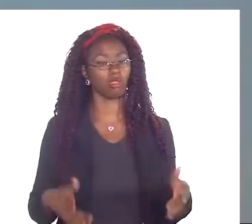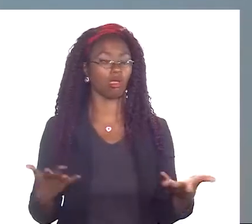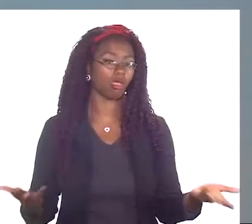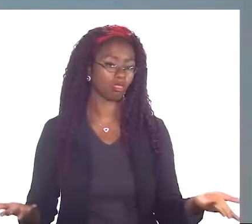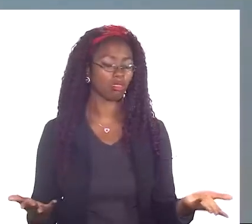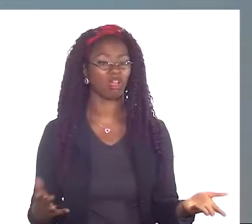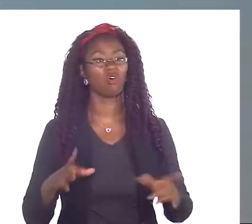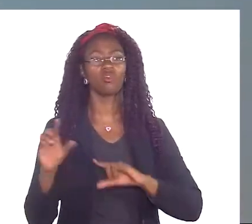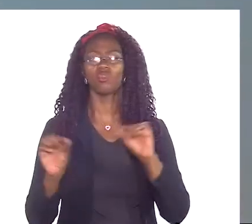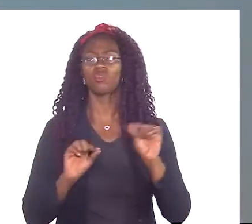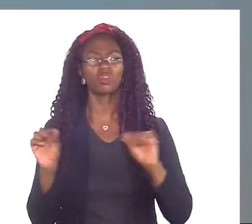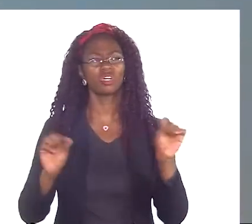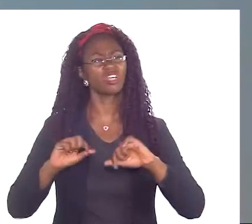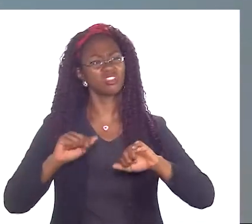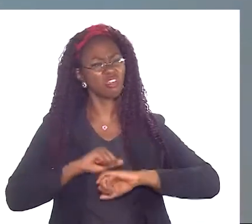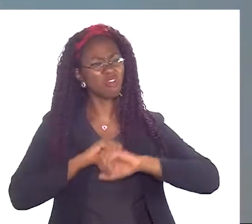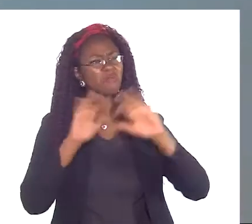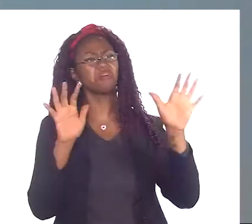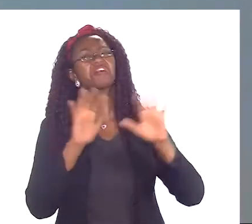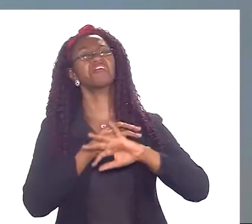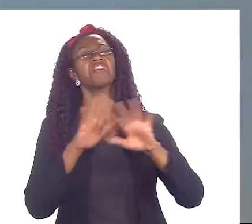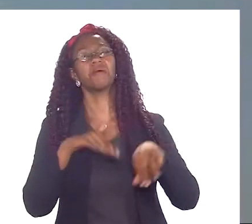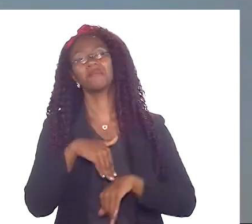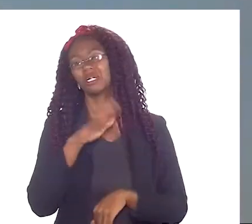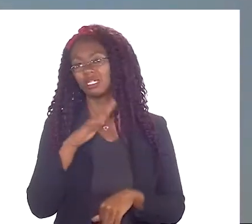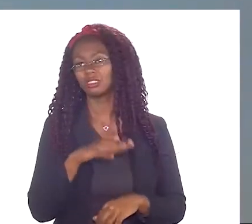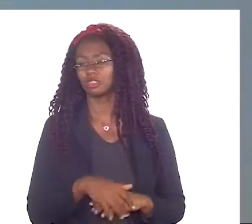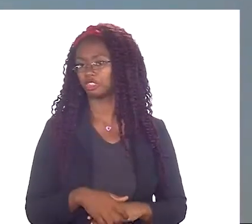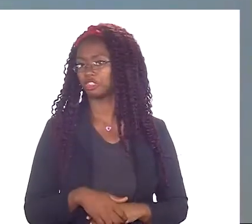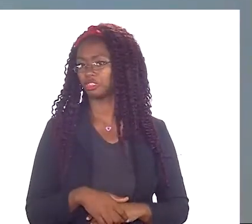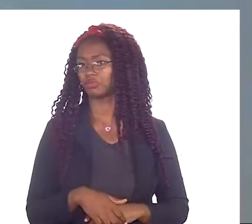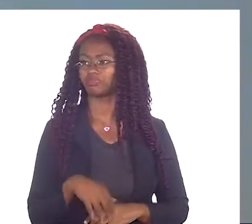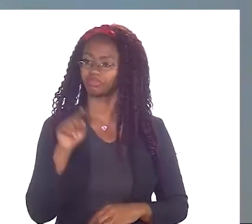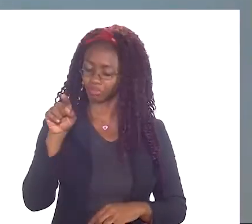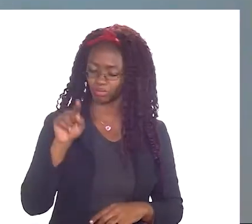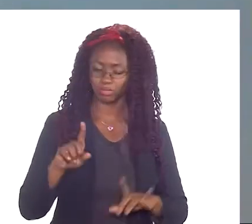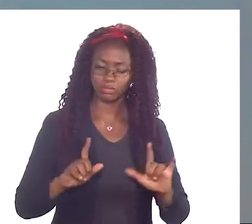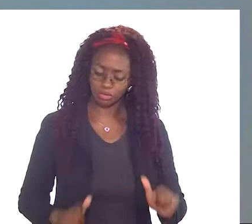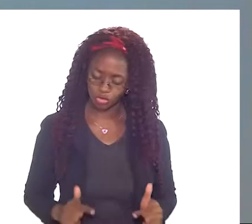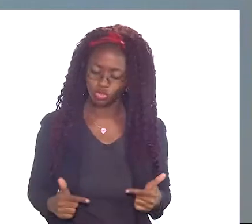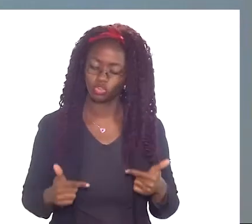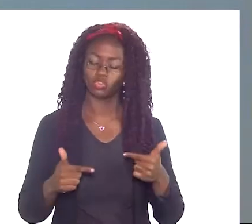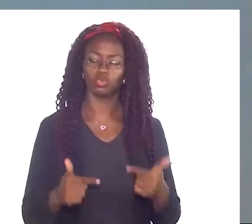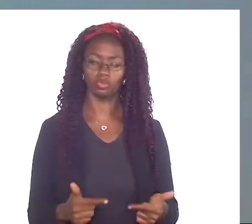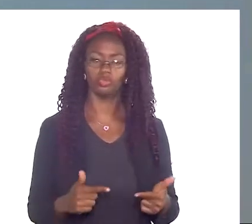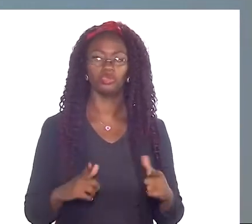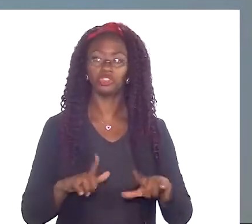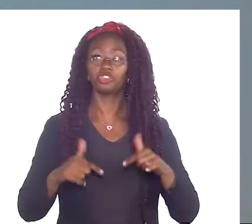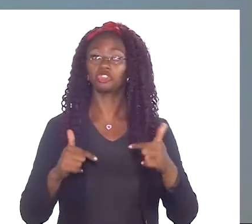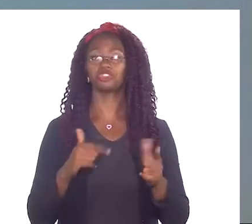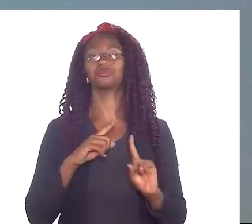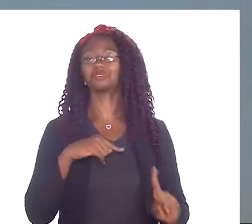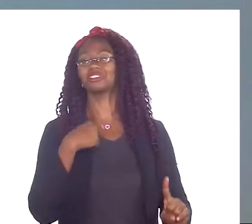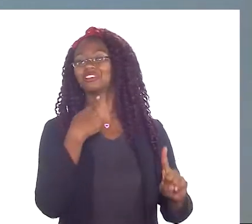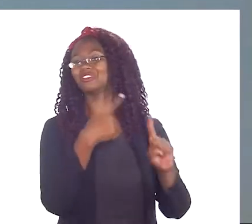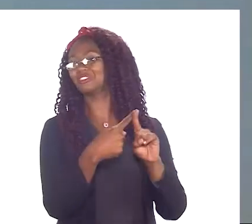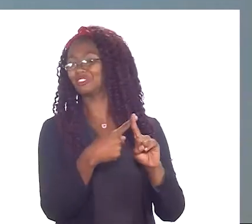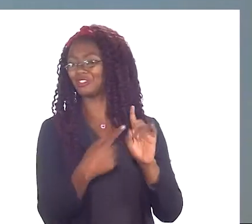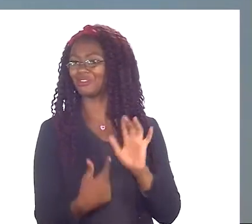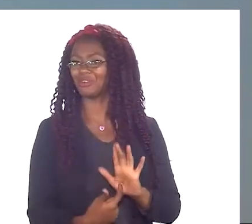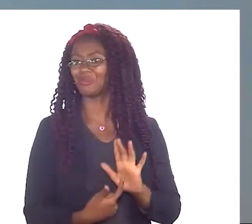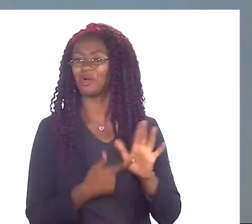pessoa, o que brilha aos olhos, como você trouxe, é aquela pessoa que tem atitude de dono, uma atitude